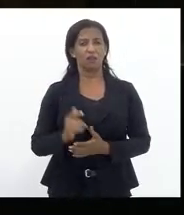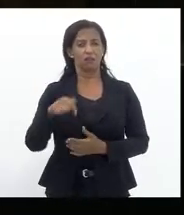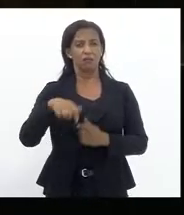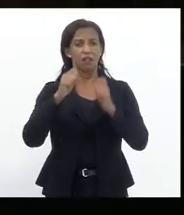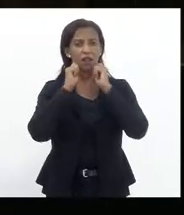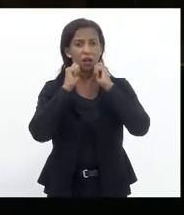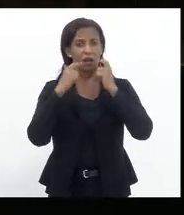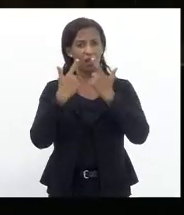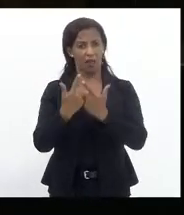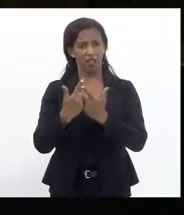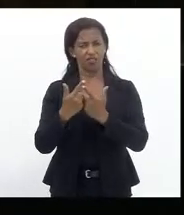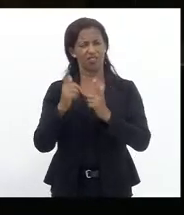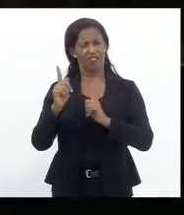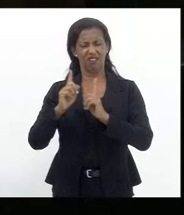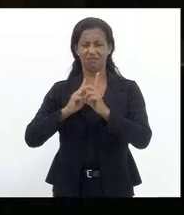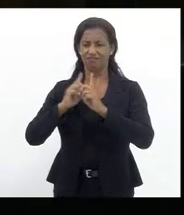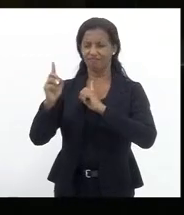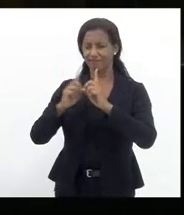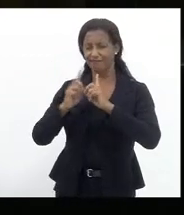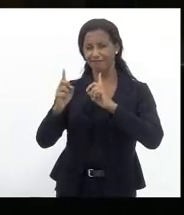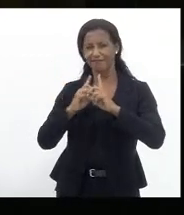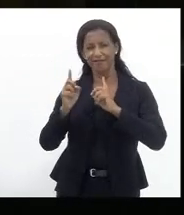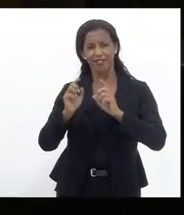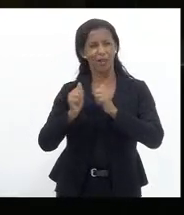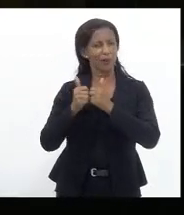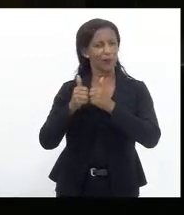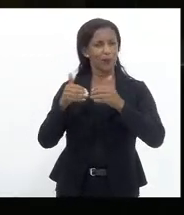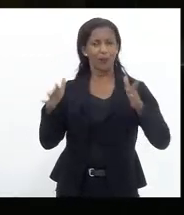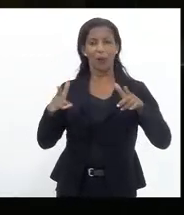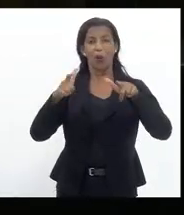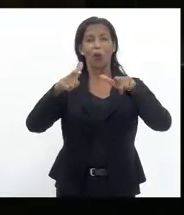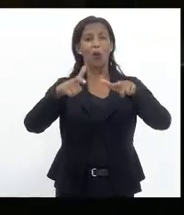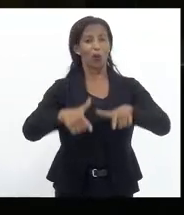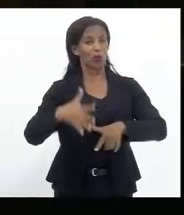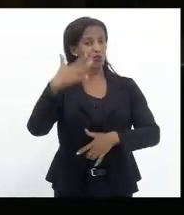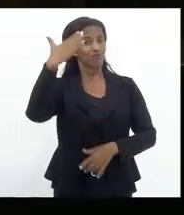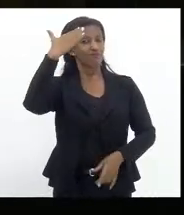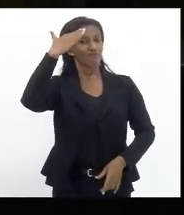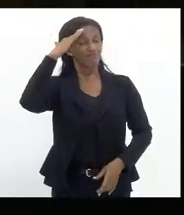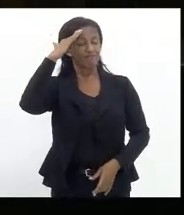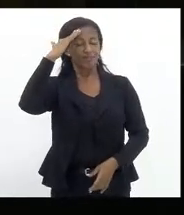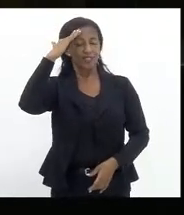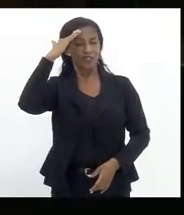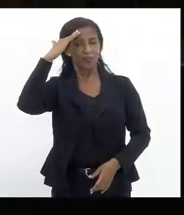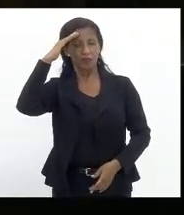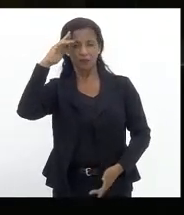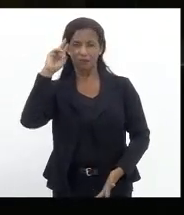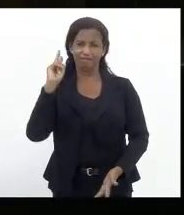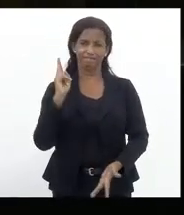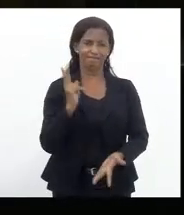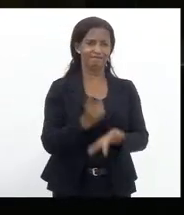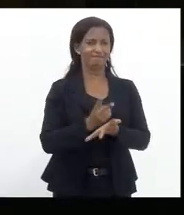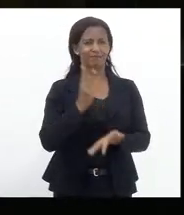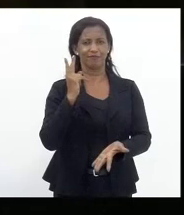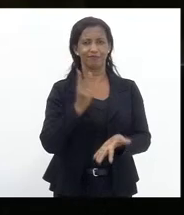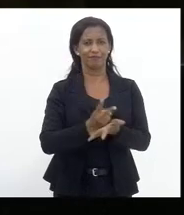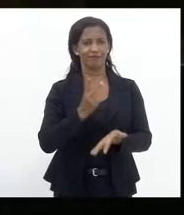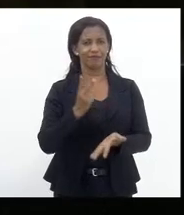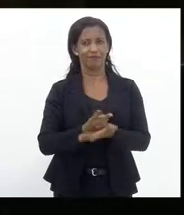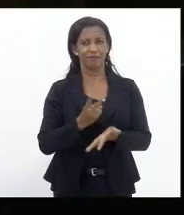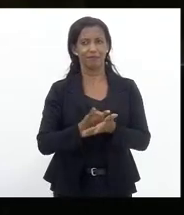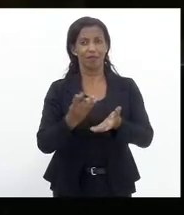casa é uma casa de diálogo, é uma casa onde o entendimento sempre vem